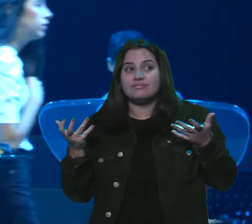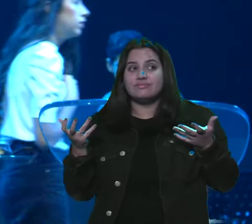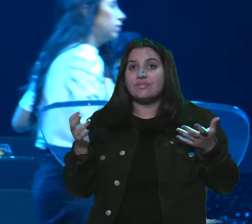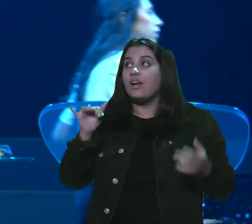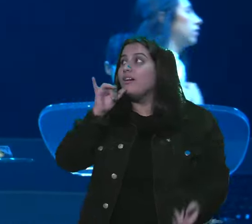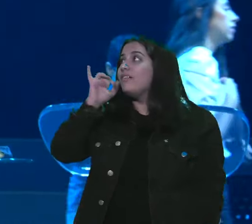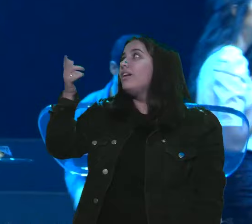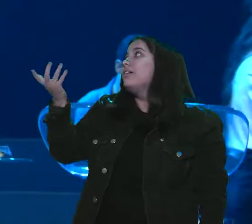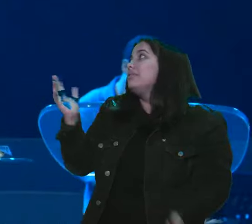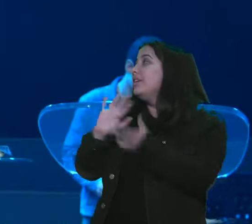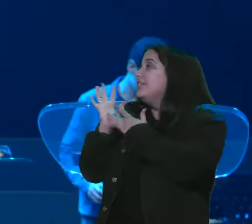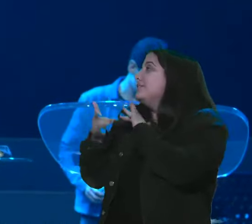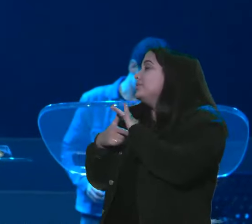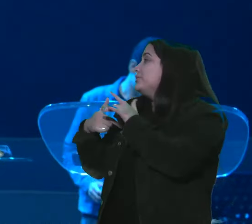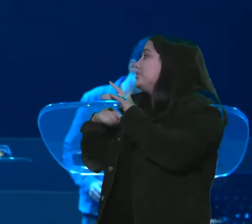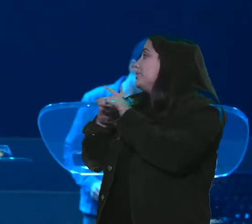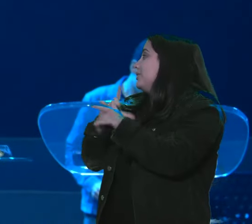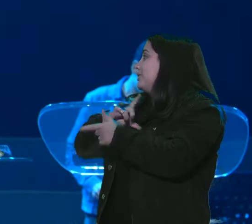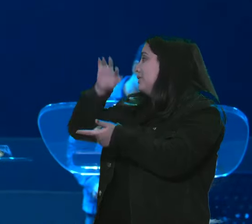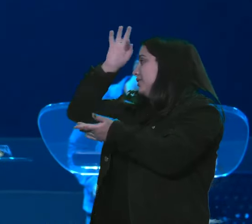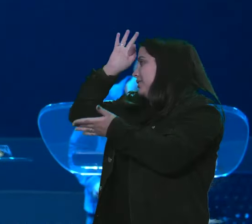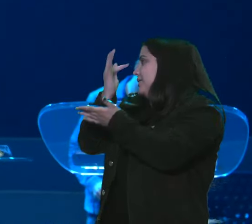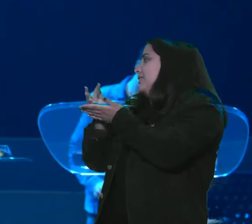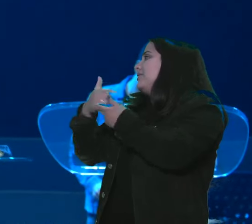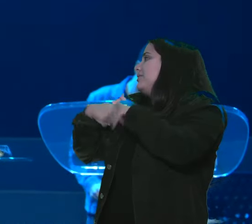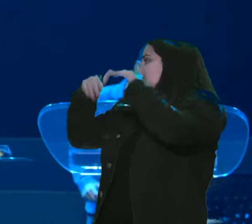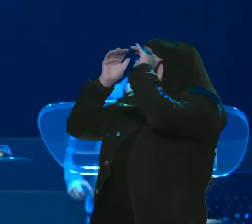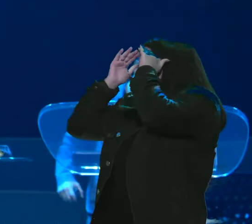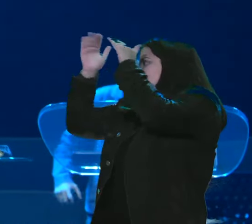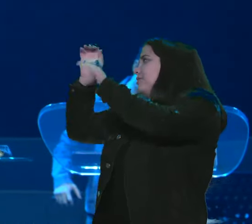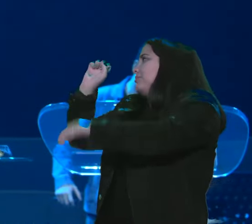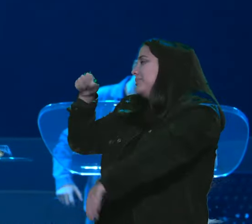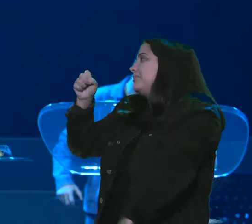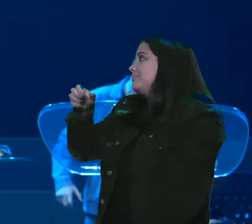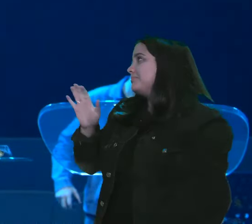falando: eu tenho fé e eu vou te obedecer.